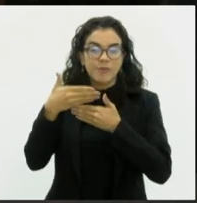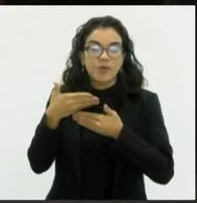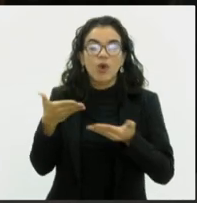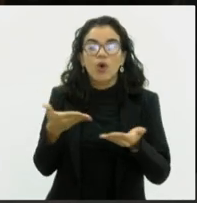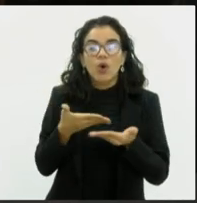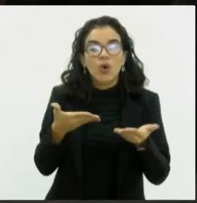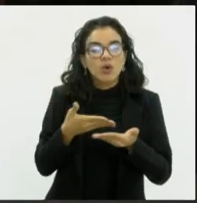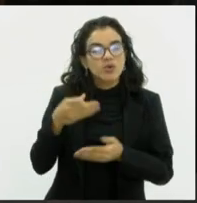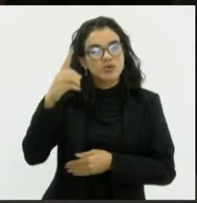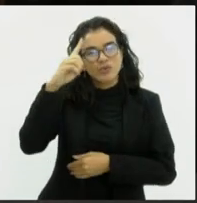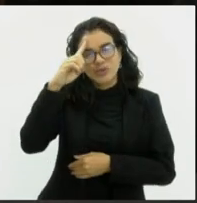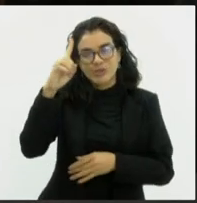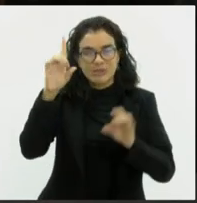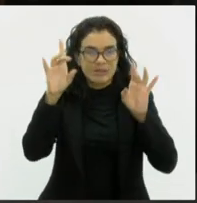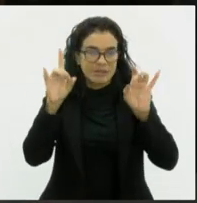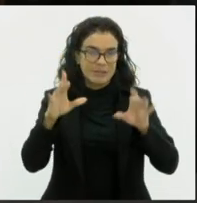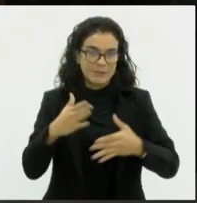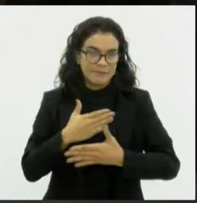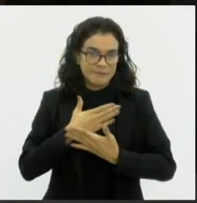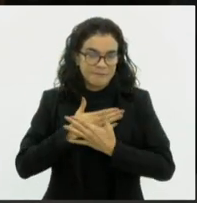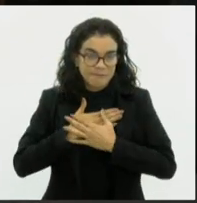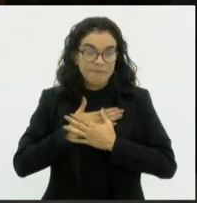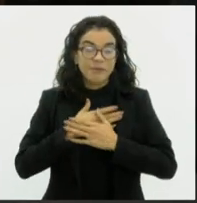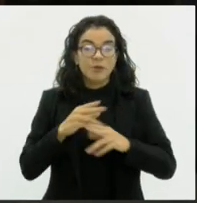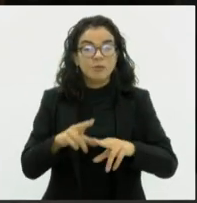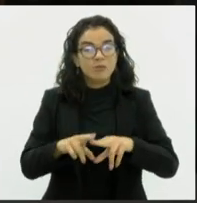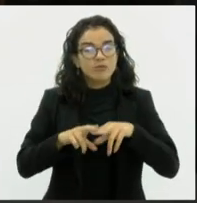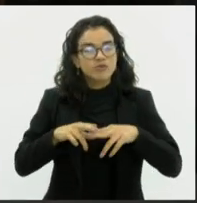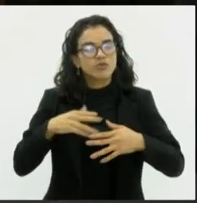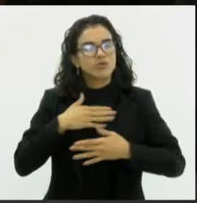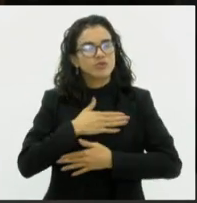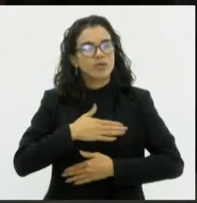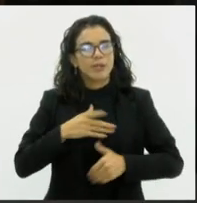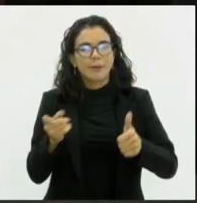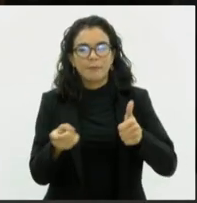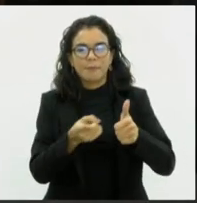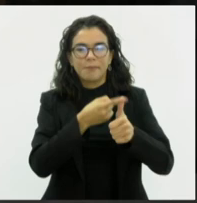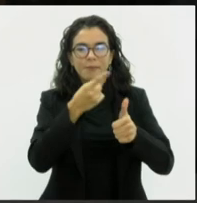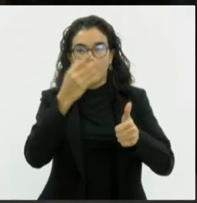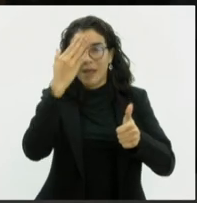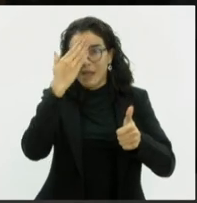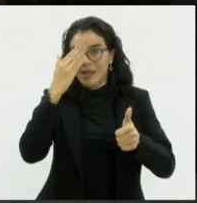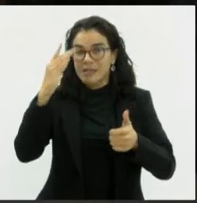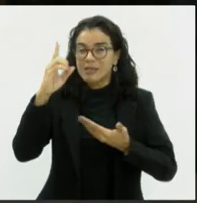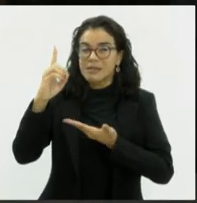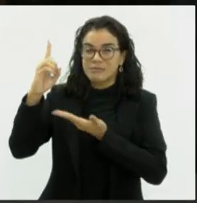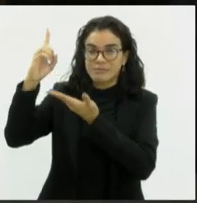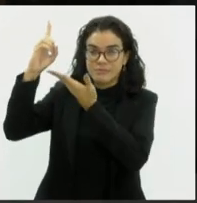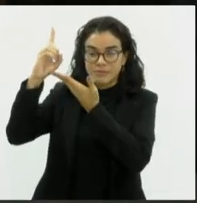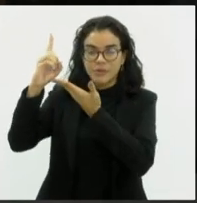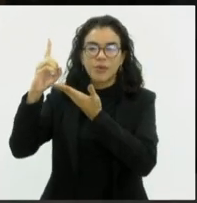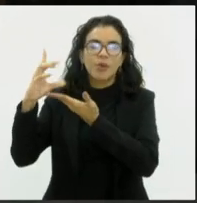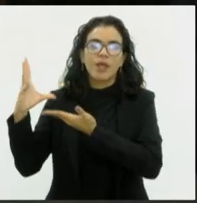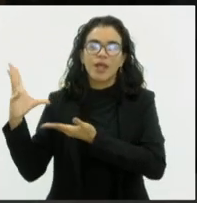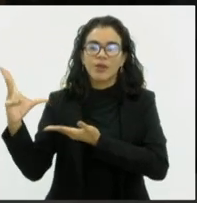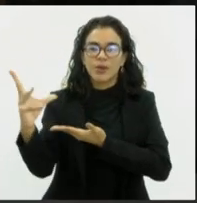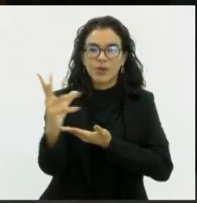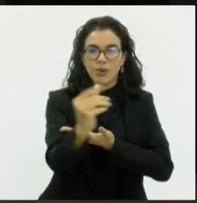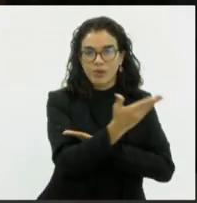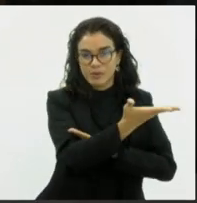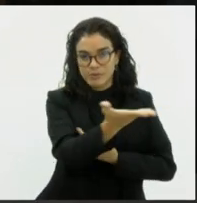dia muito especial para mim. Por isso, gostaria primeiramente de agradecer a Deus e a todos vocês